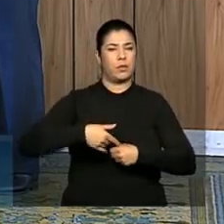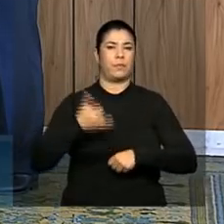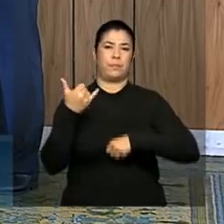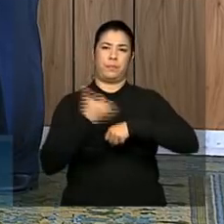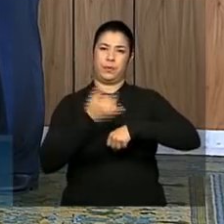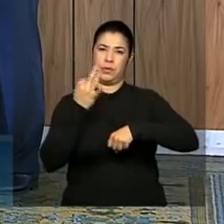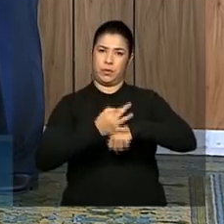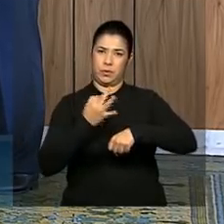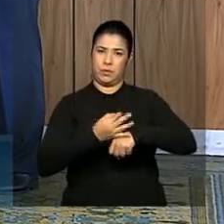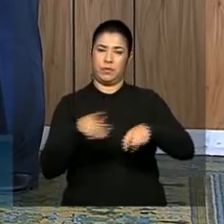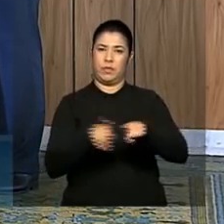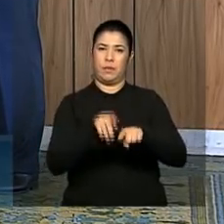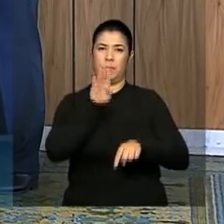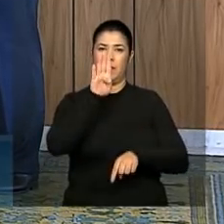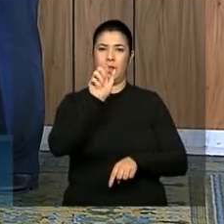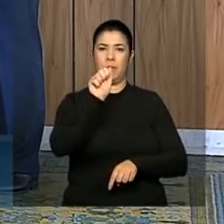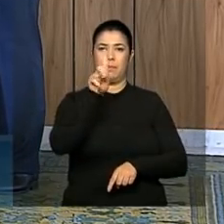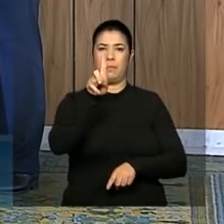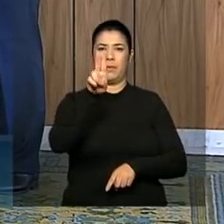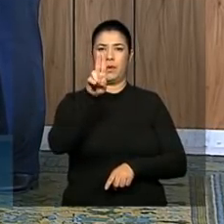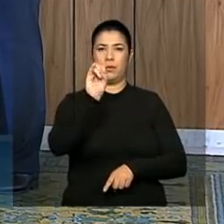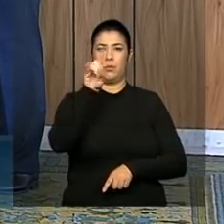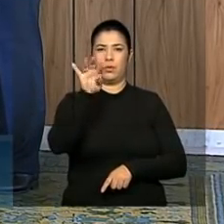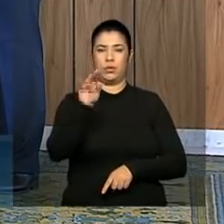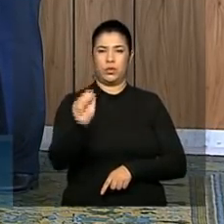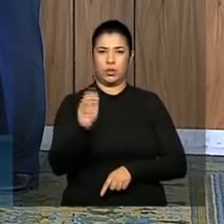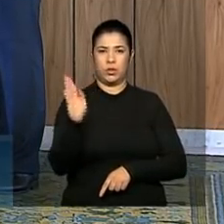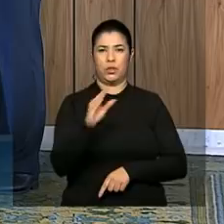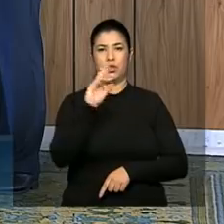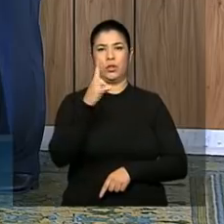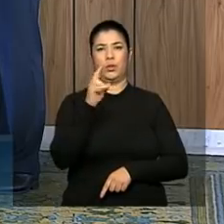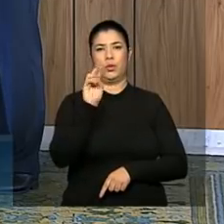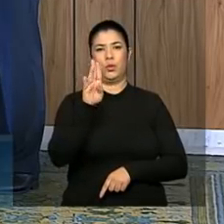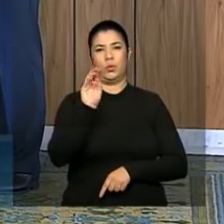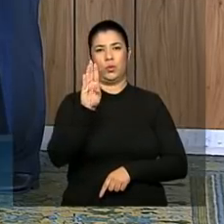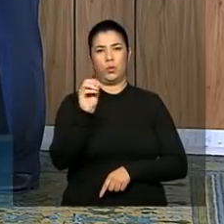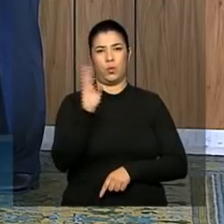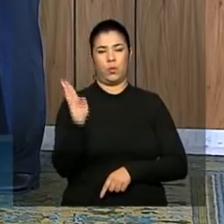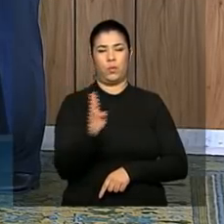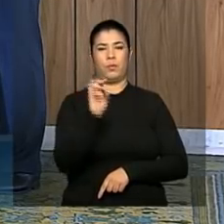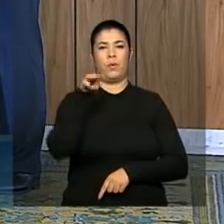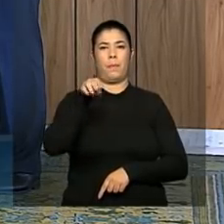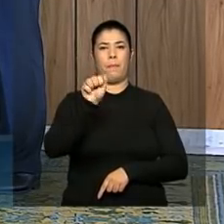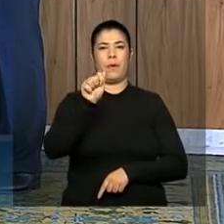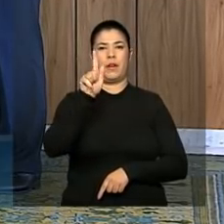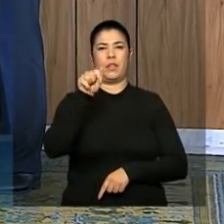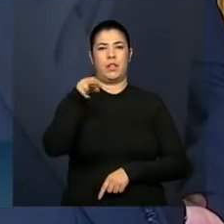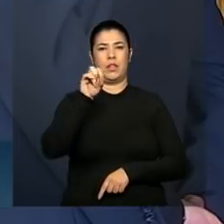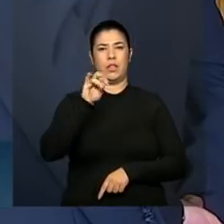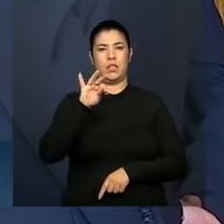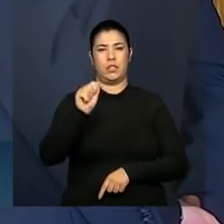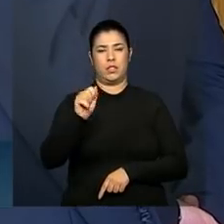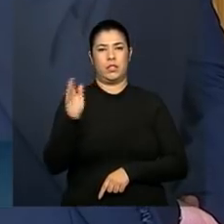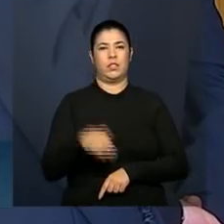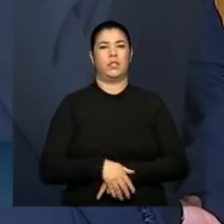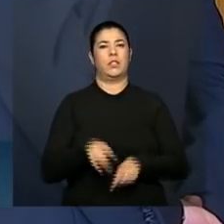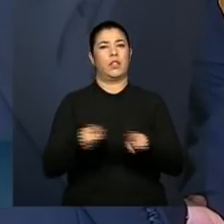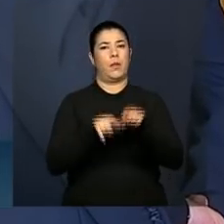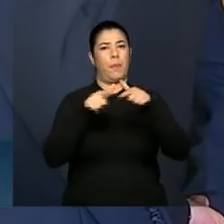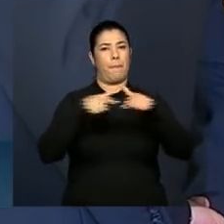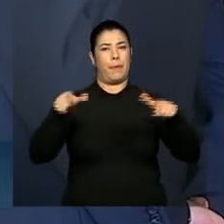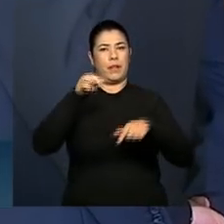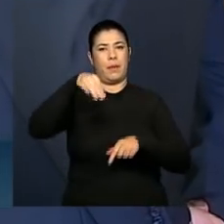ferro, bauxita, chumbo, zinco, níquel, magnesita, mármore e sal.